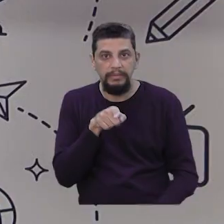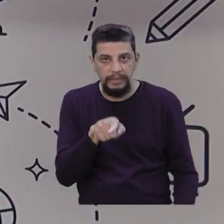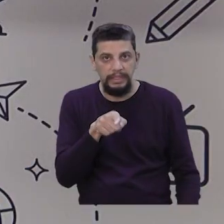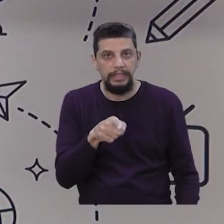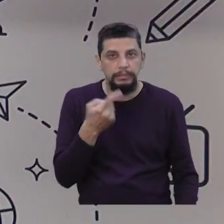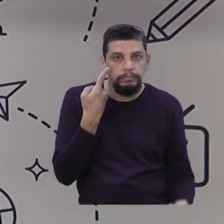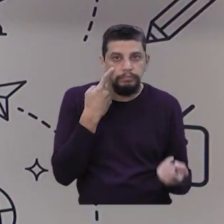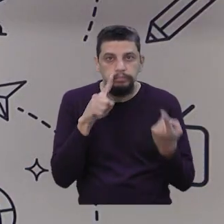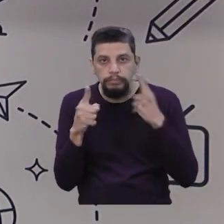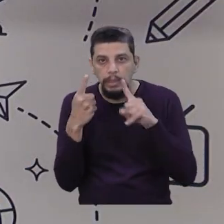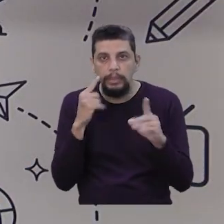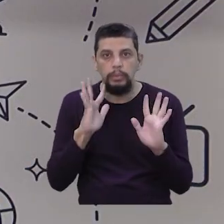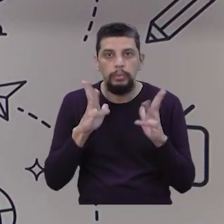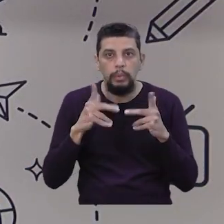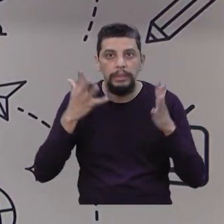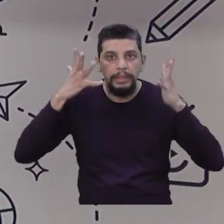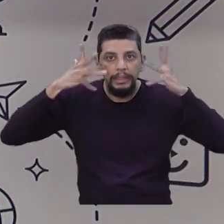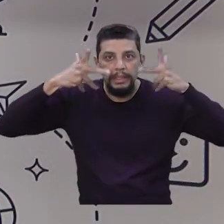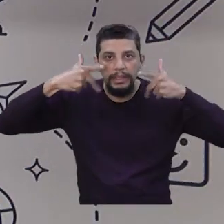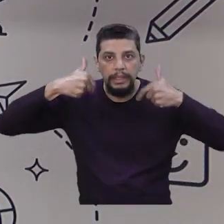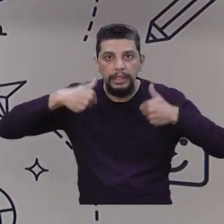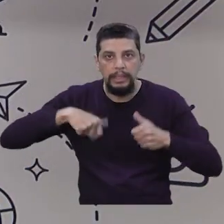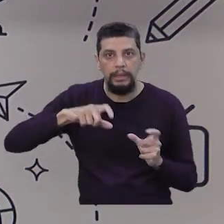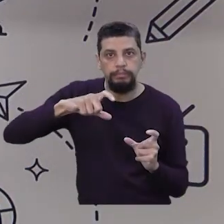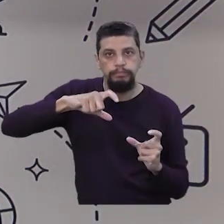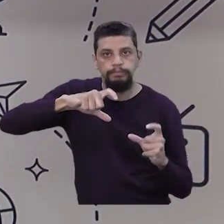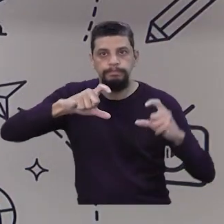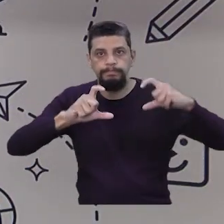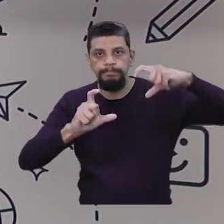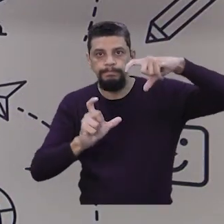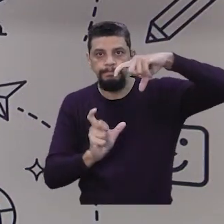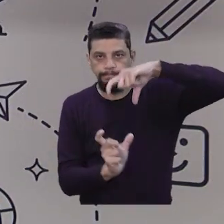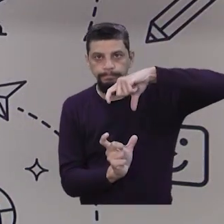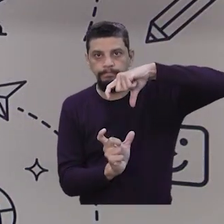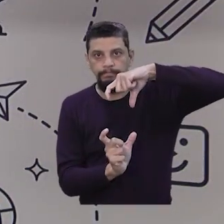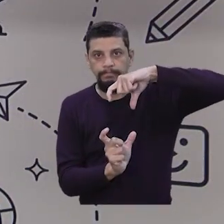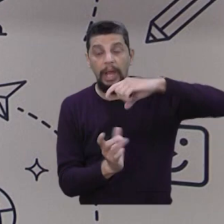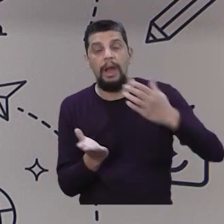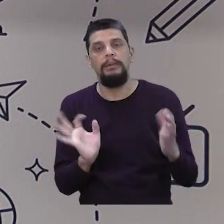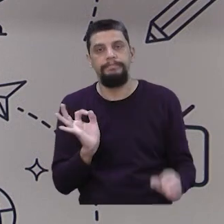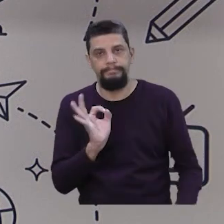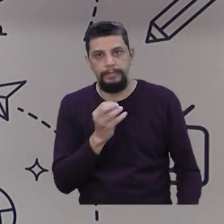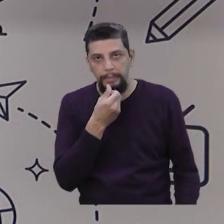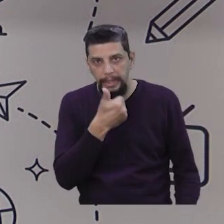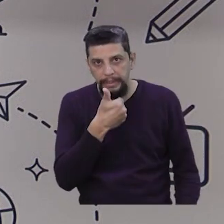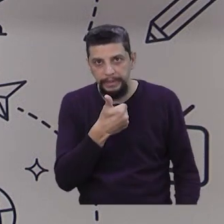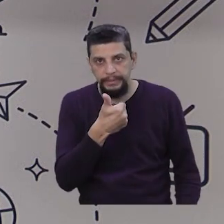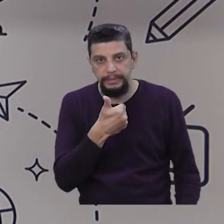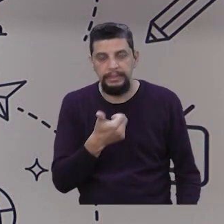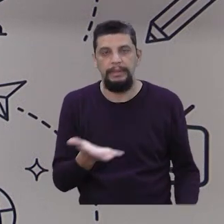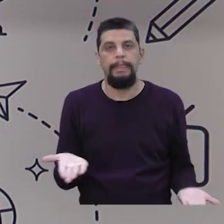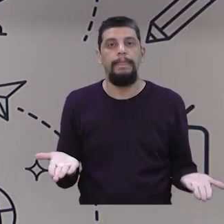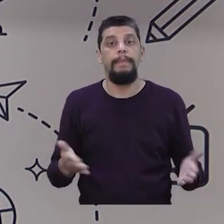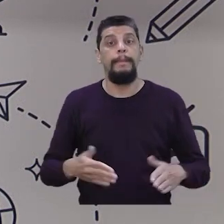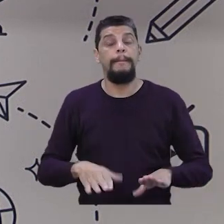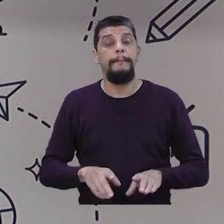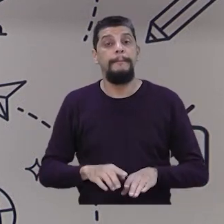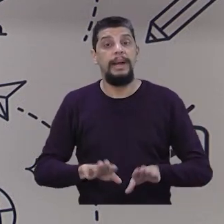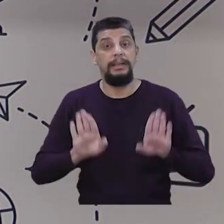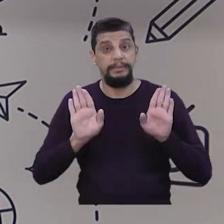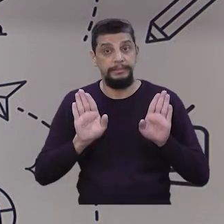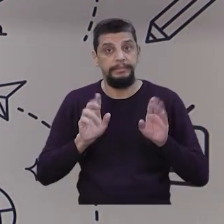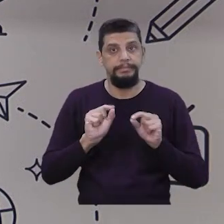Pronto, você tinha descoberto todos os animais que estavam ao contrário, de ponta cabeça? Ah, muito bem. Pois é,